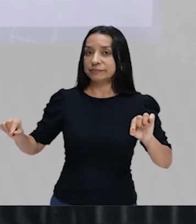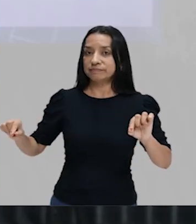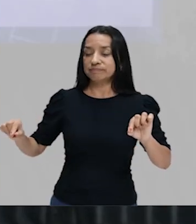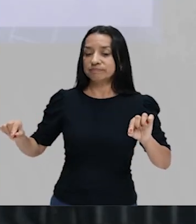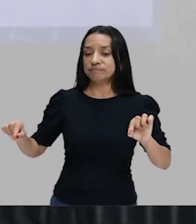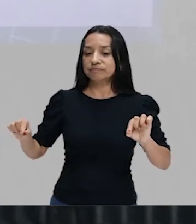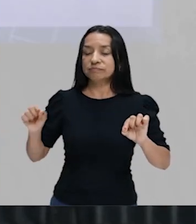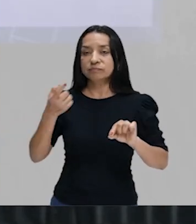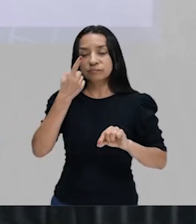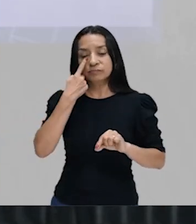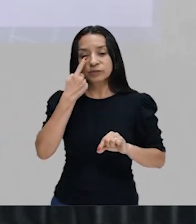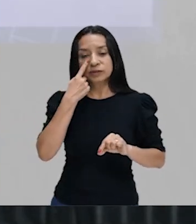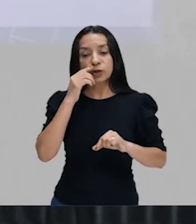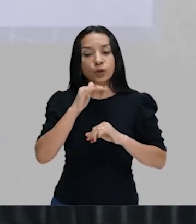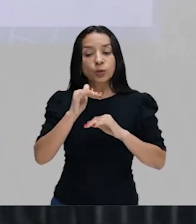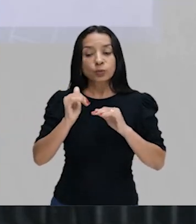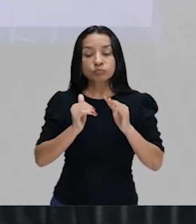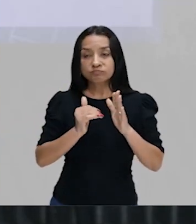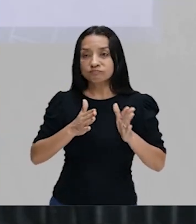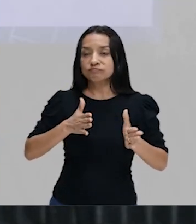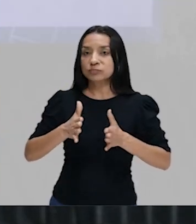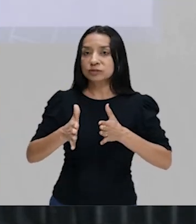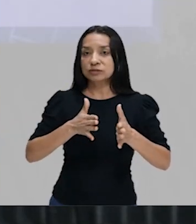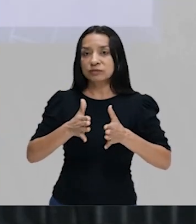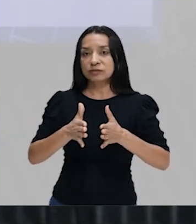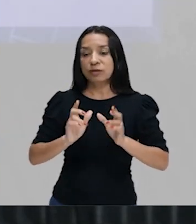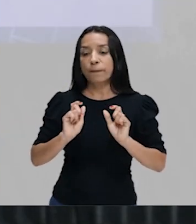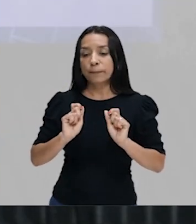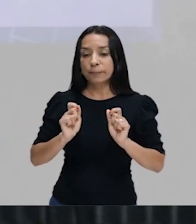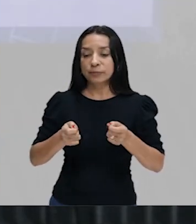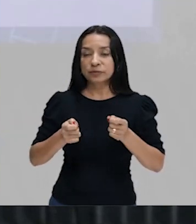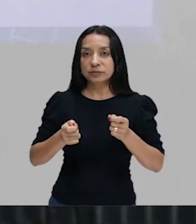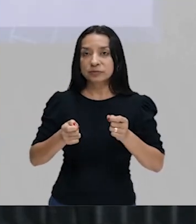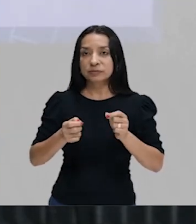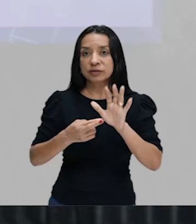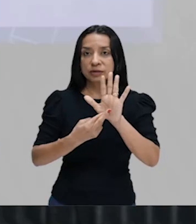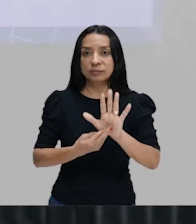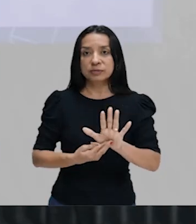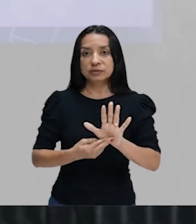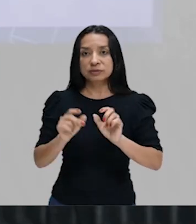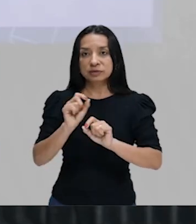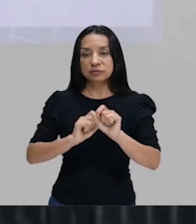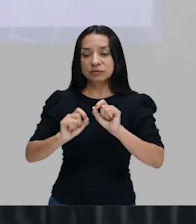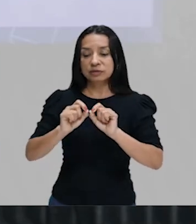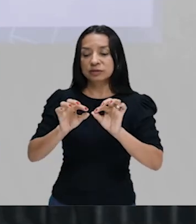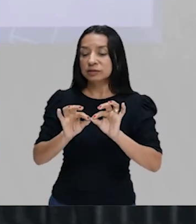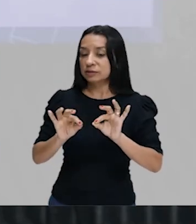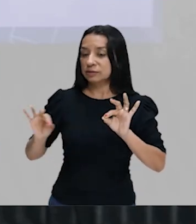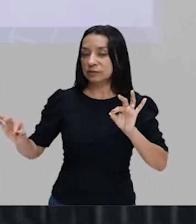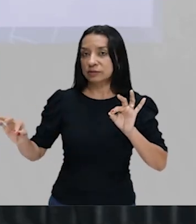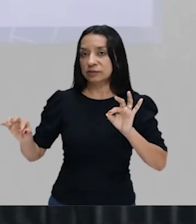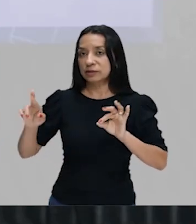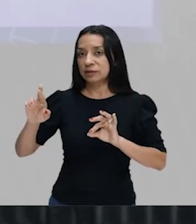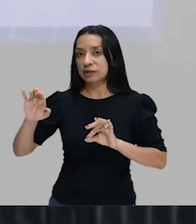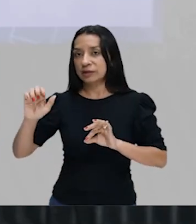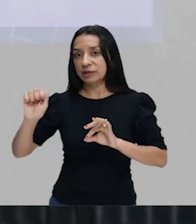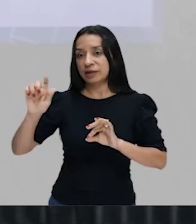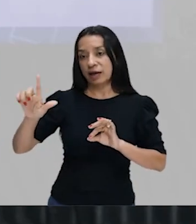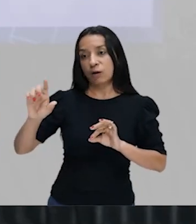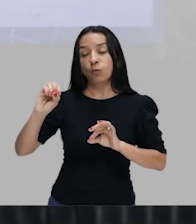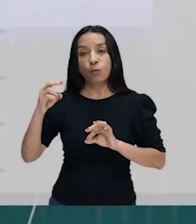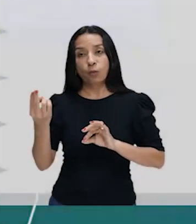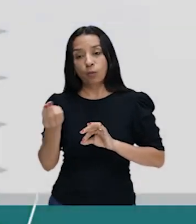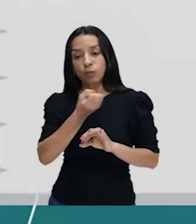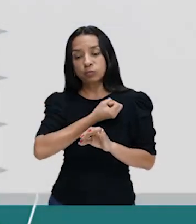Gente, todo intervalo, ele é possível representar esse intervalo na reta real ou na reta numérica,